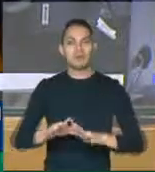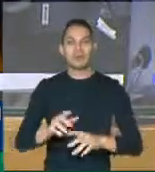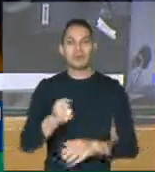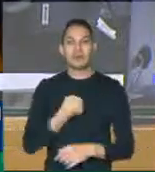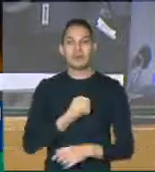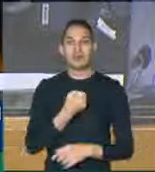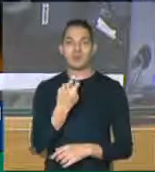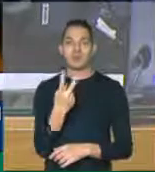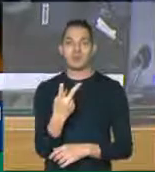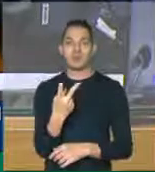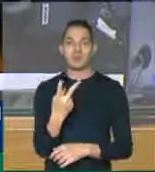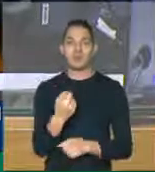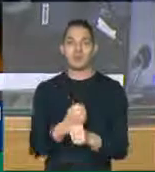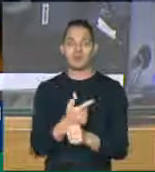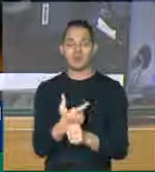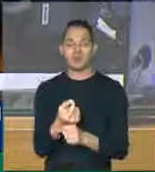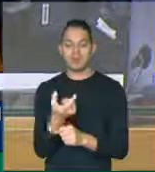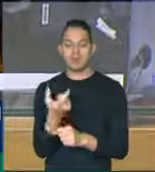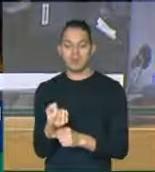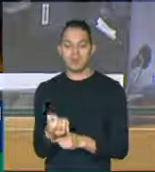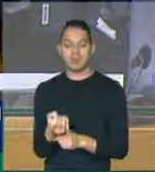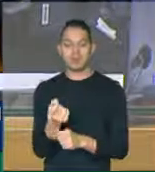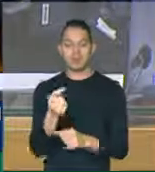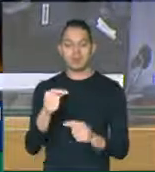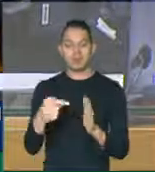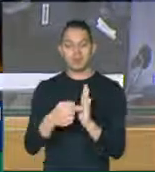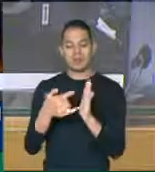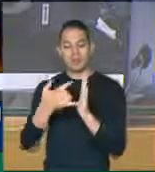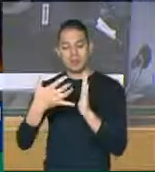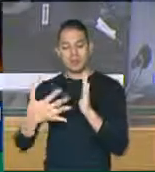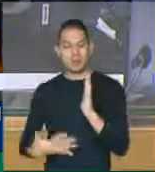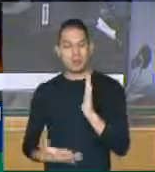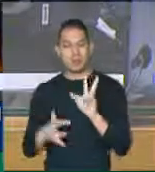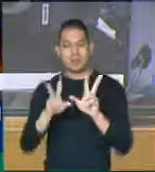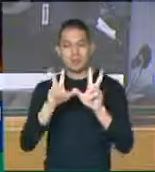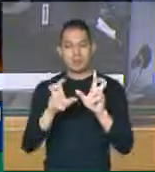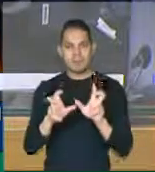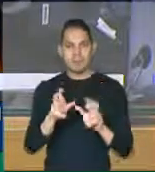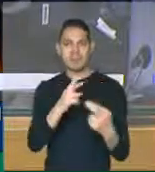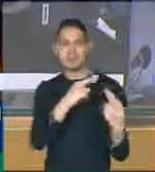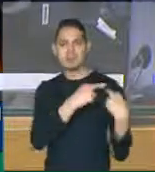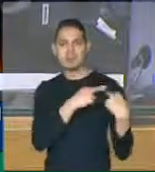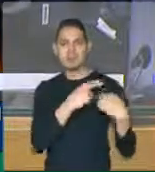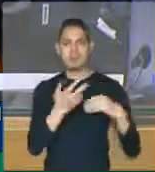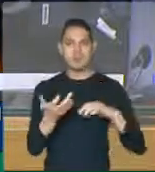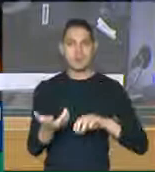2 de 2020 que prevê a deliberação das matérias de competência do Congresso Nacional